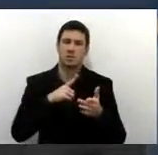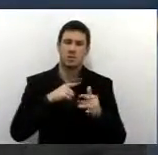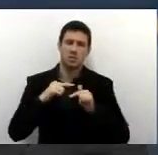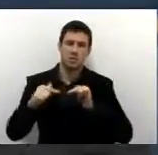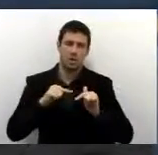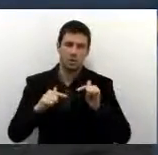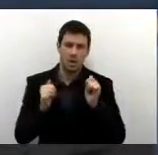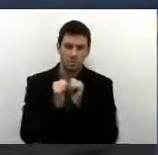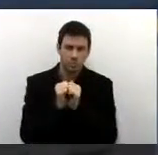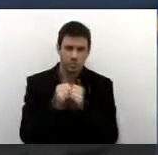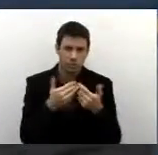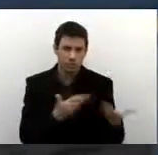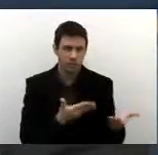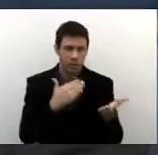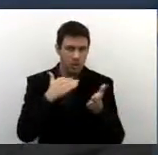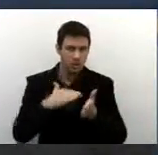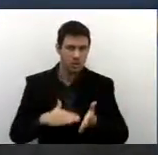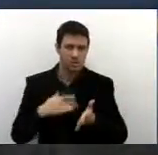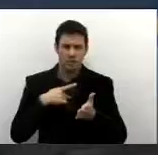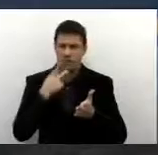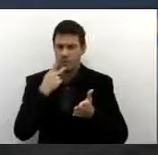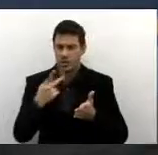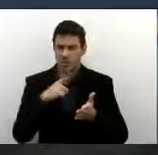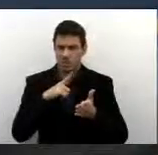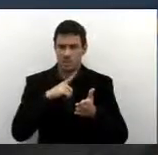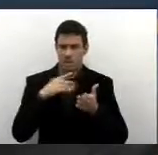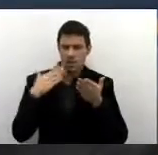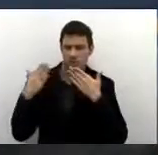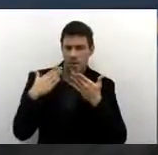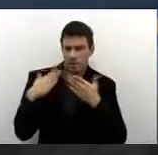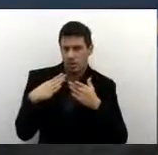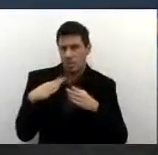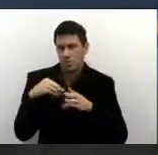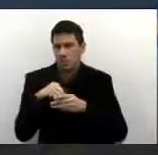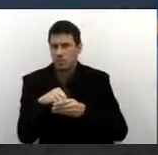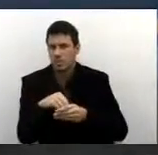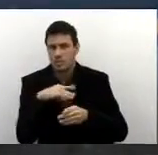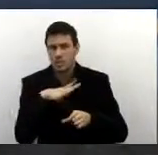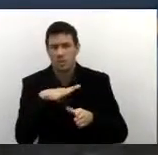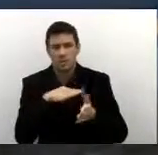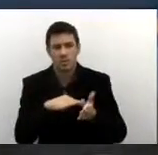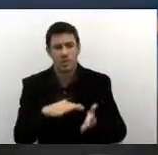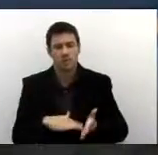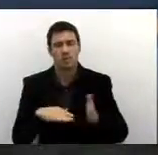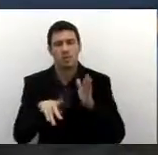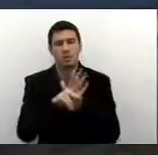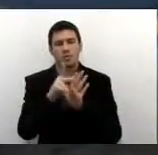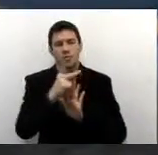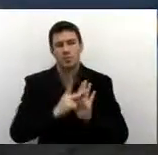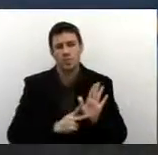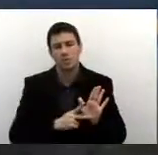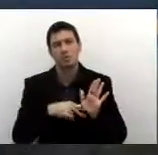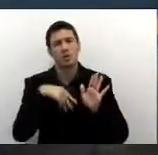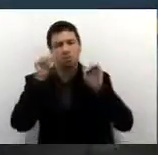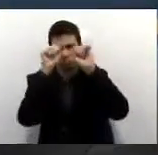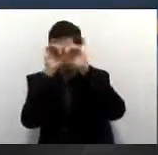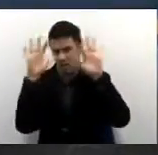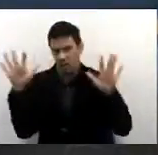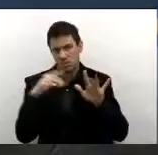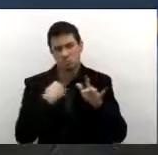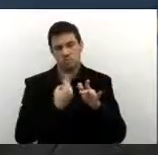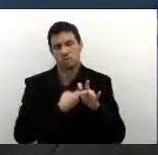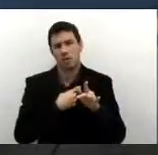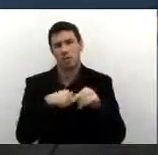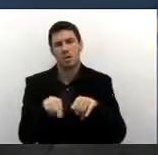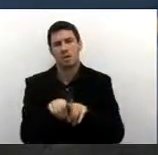uma secretaria, eu não vou falar meio, mas nós atendemos, passa pela gente os projetos, claro, né, os